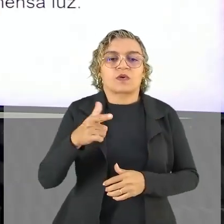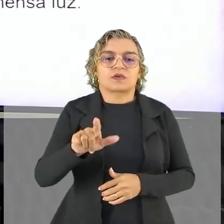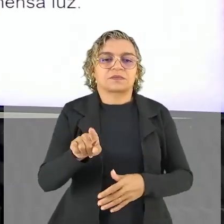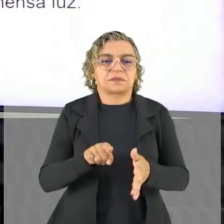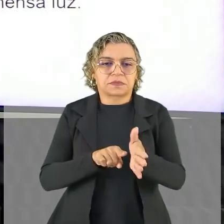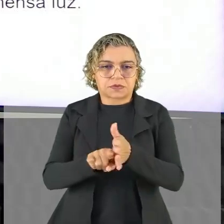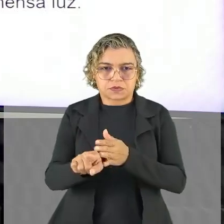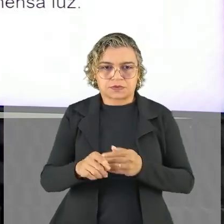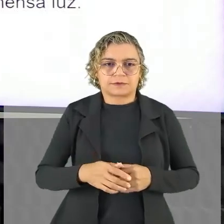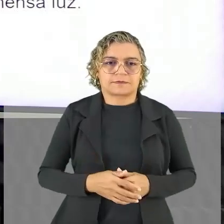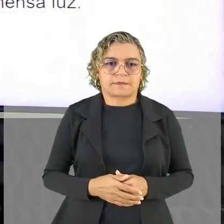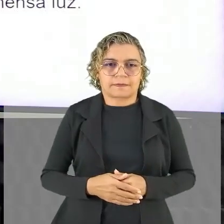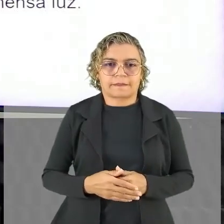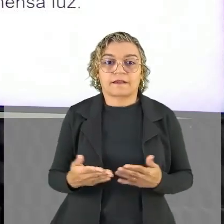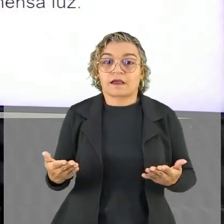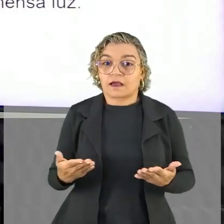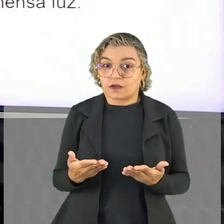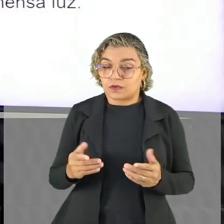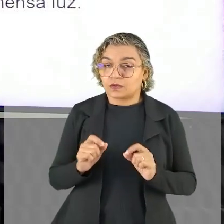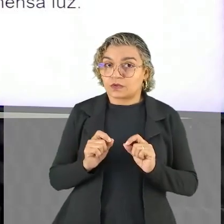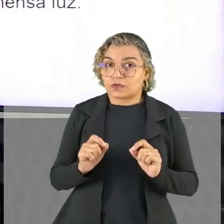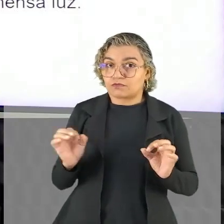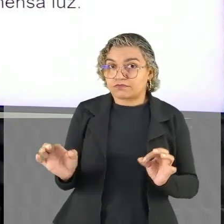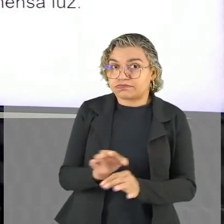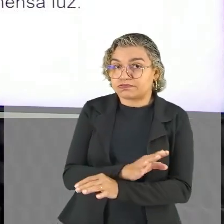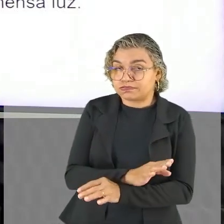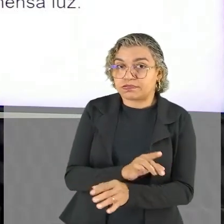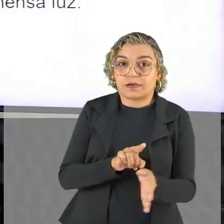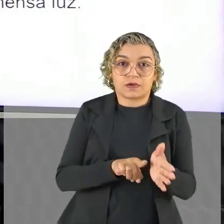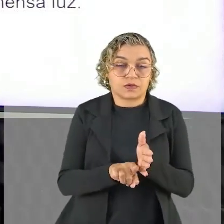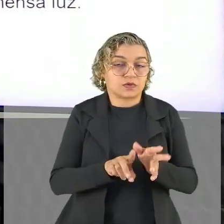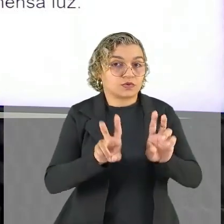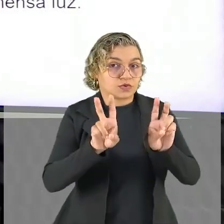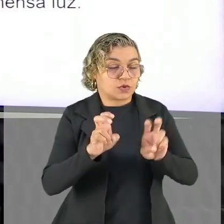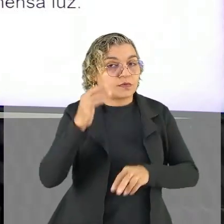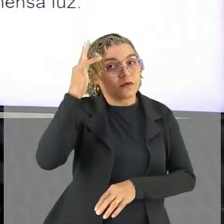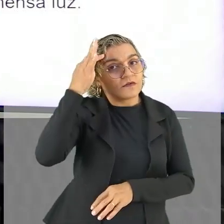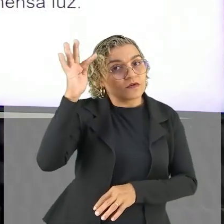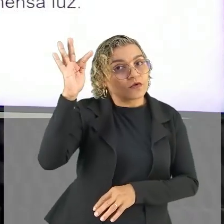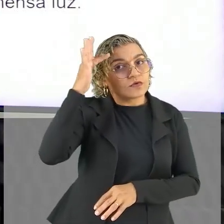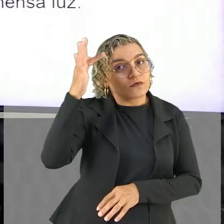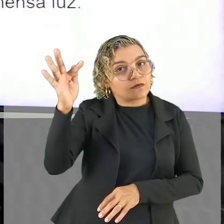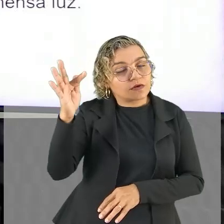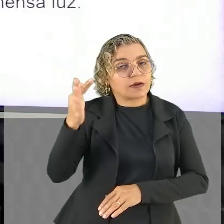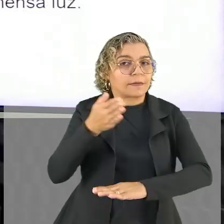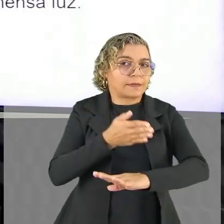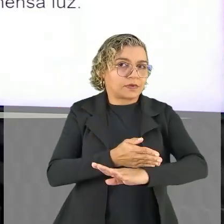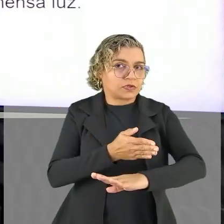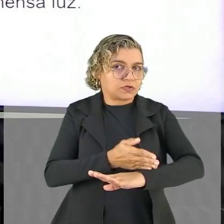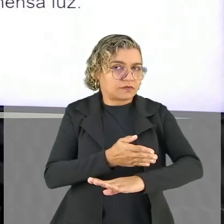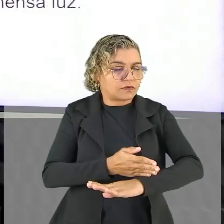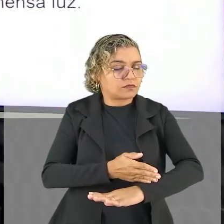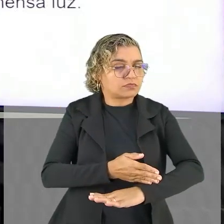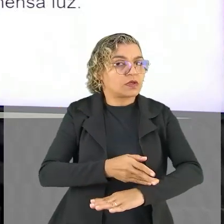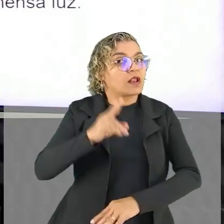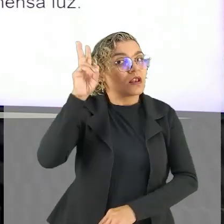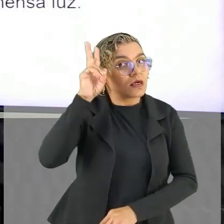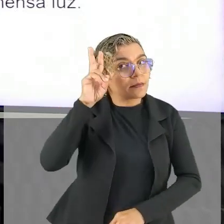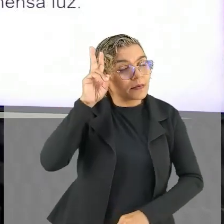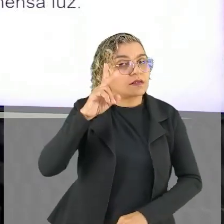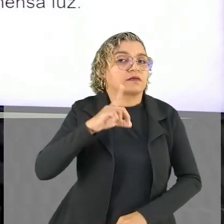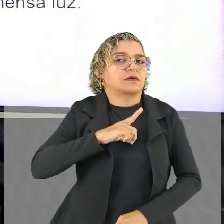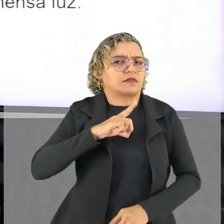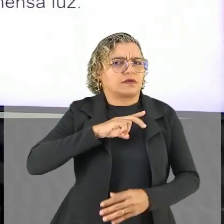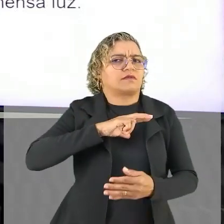questão? Bom, encerramos aqui, né, essas questões sobre a filosofia medieval, lembrando que podem cair de diversas